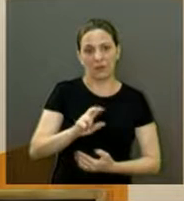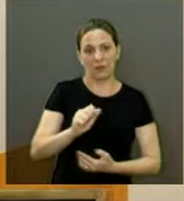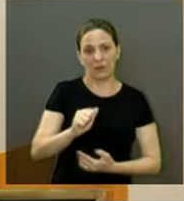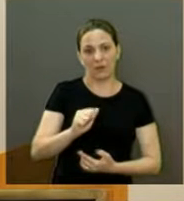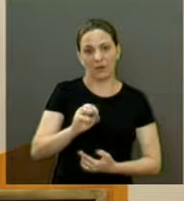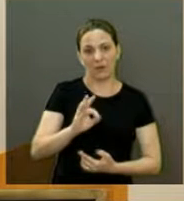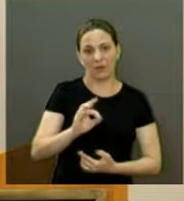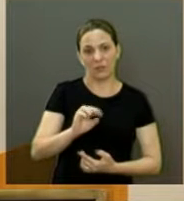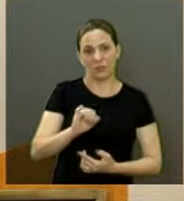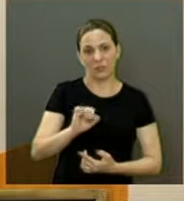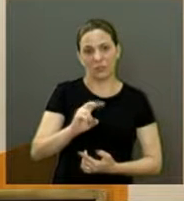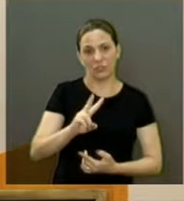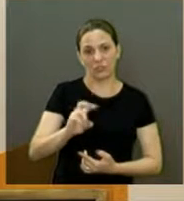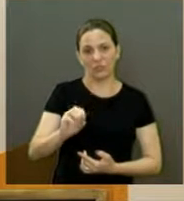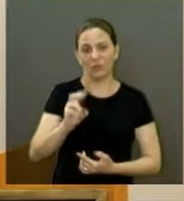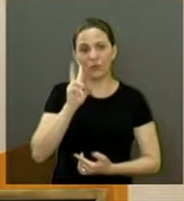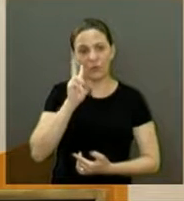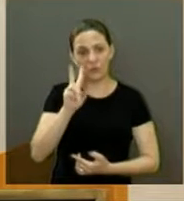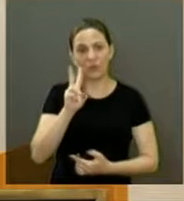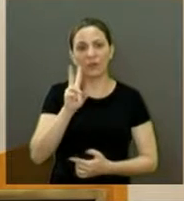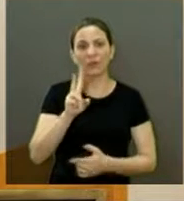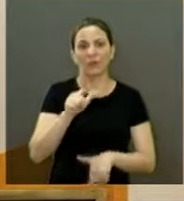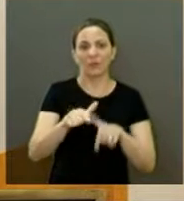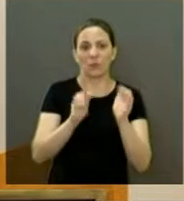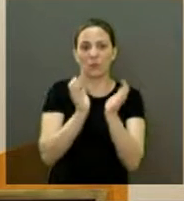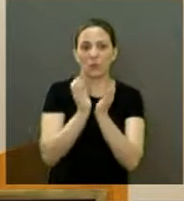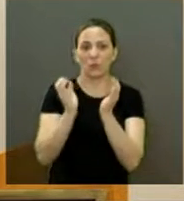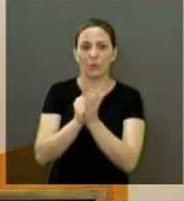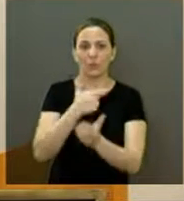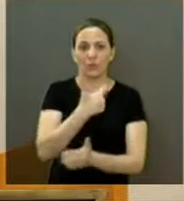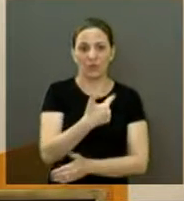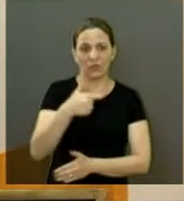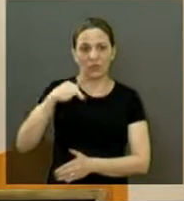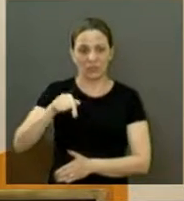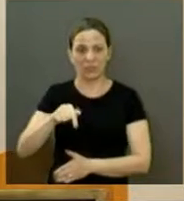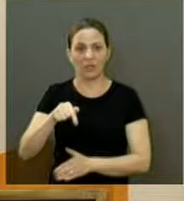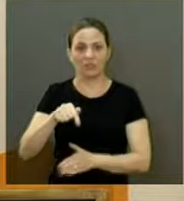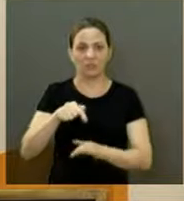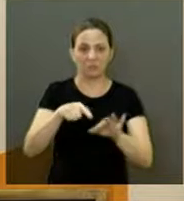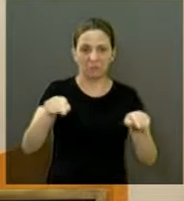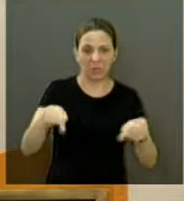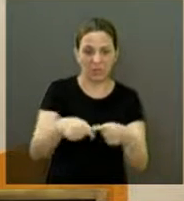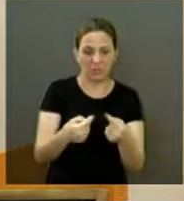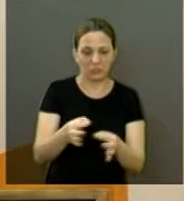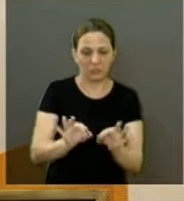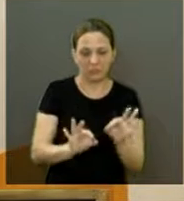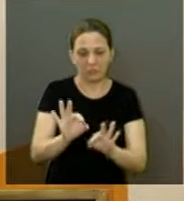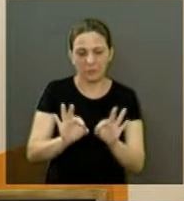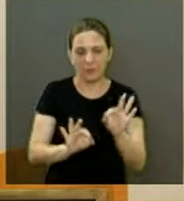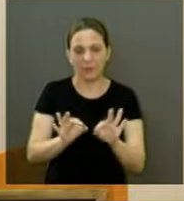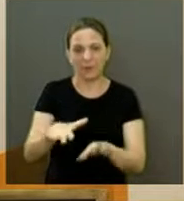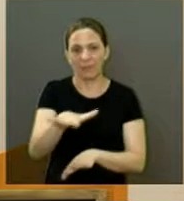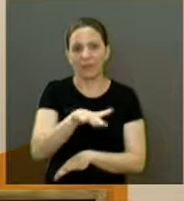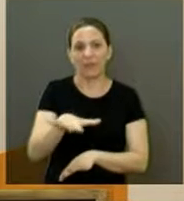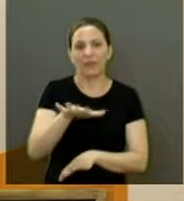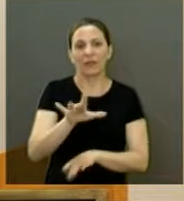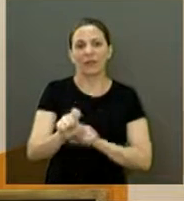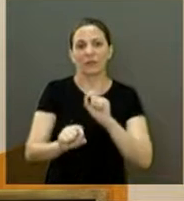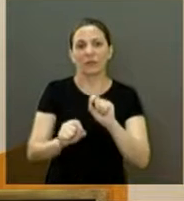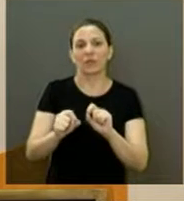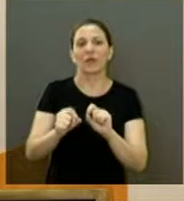conferir os trabalhos lá de 27 grupo que dispusermos na maquetes modelos abrangendo a área como